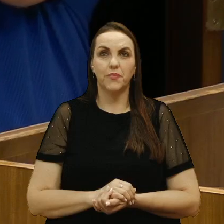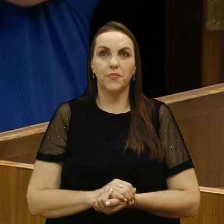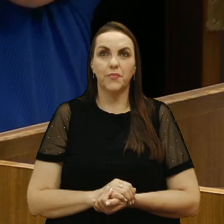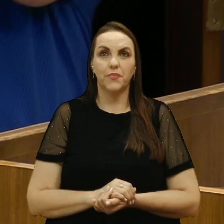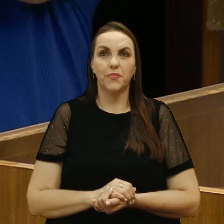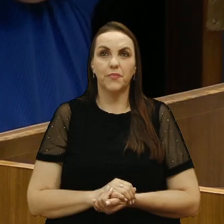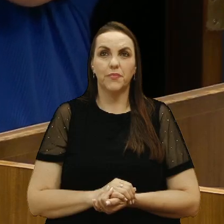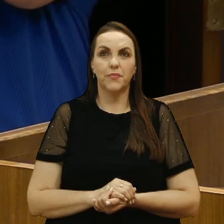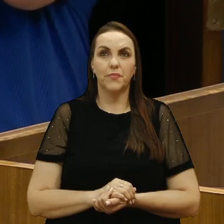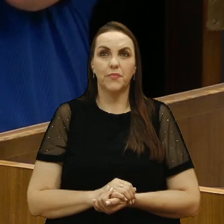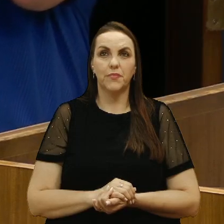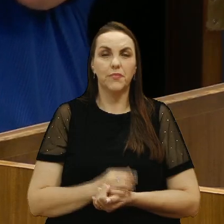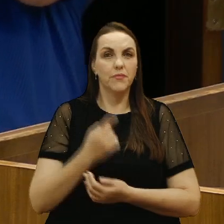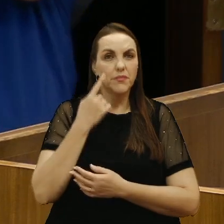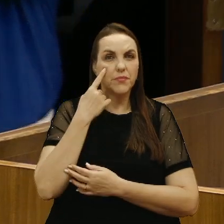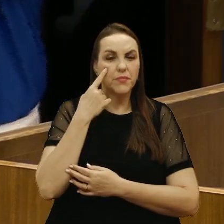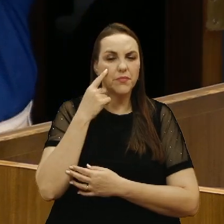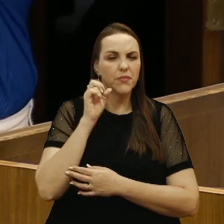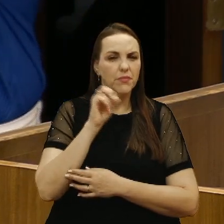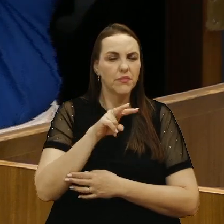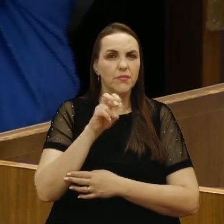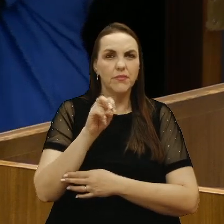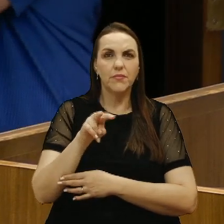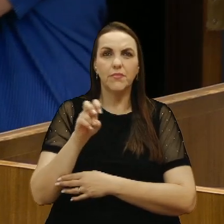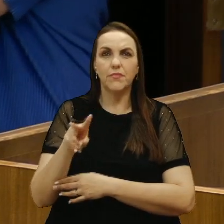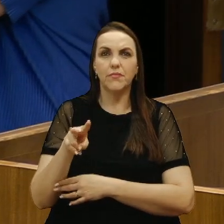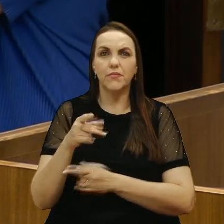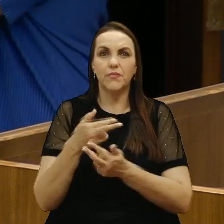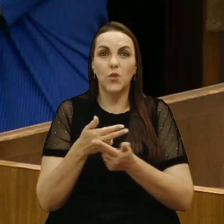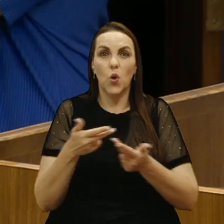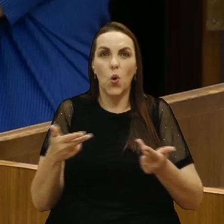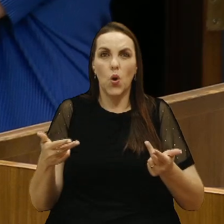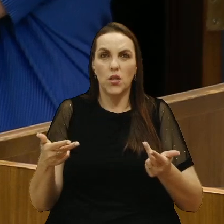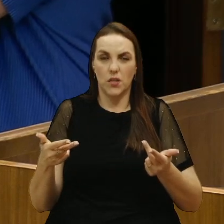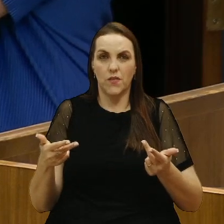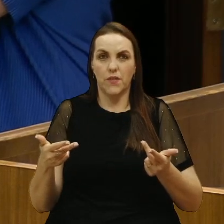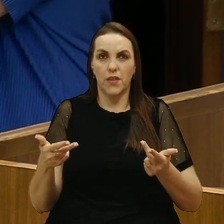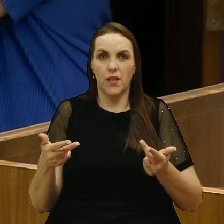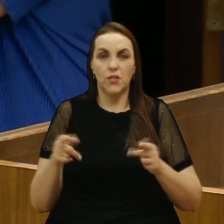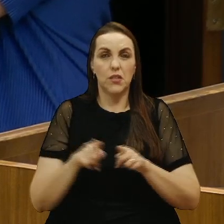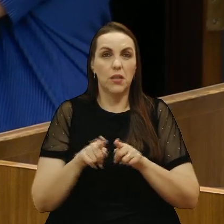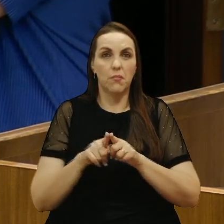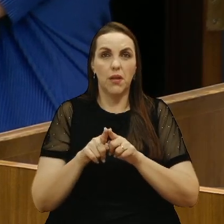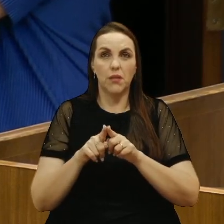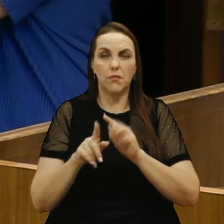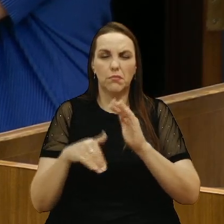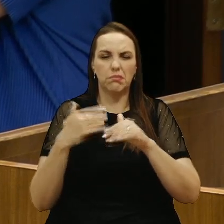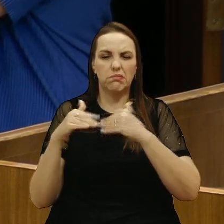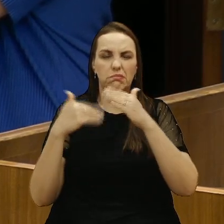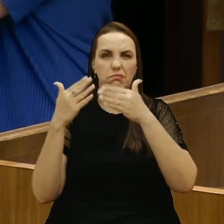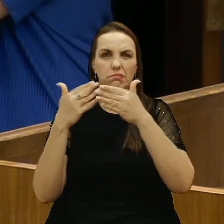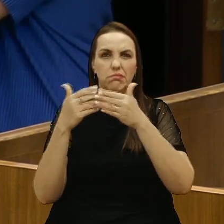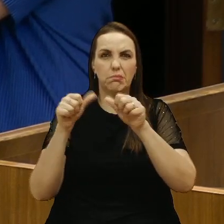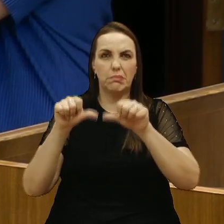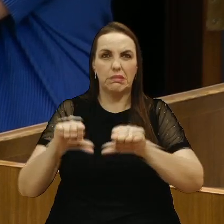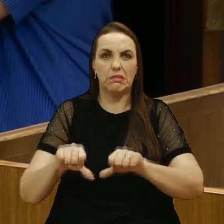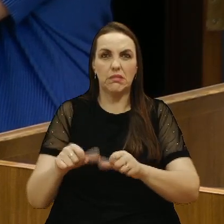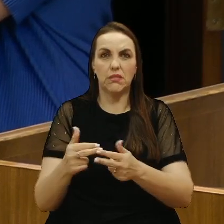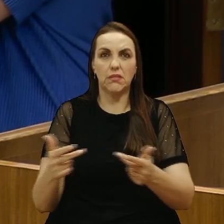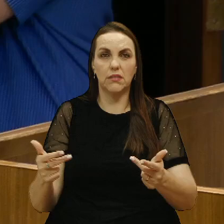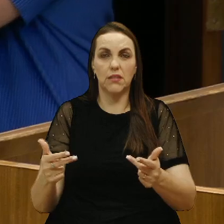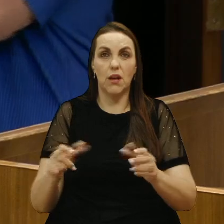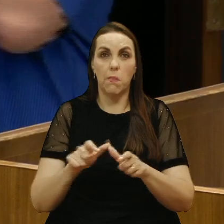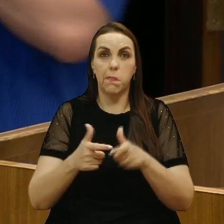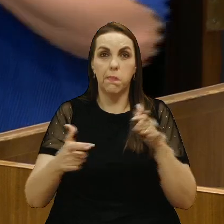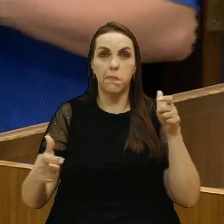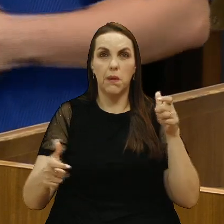tanto ver triunfar as nulidades, de tanto ver prosperar a desonra, de tanto ver crescer